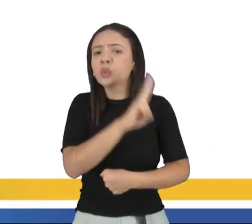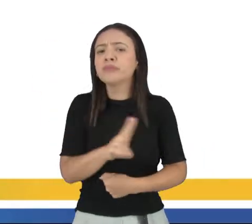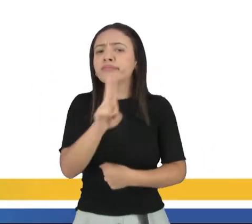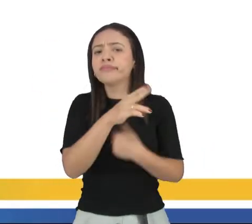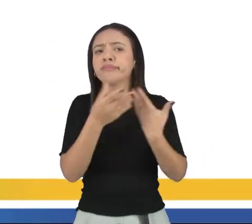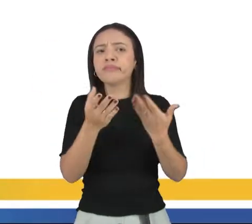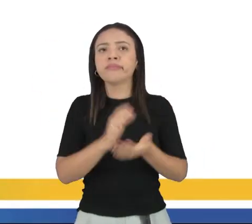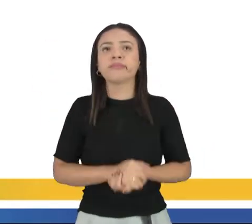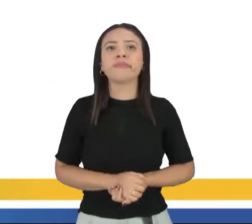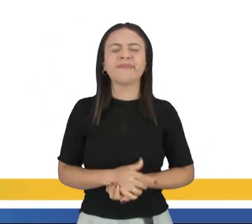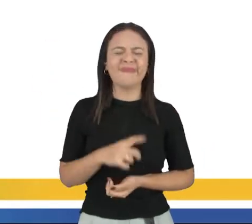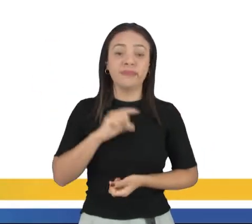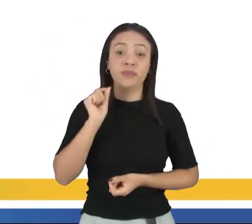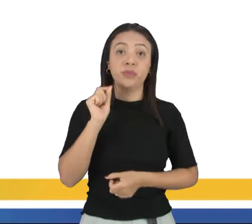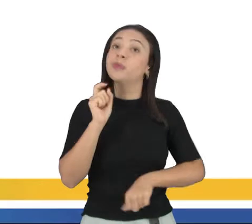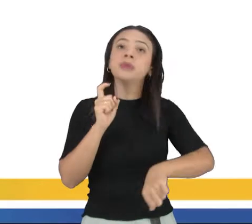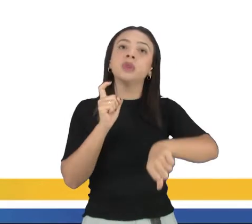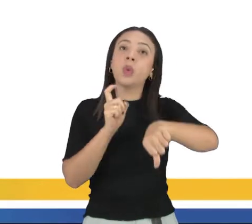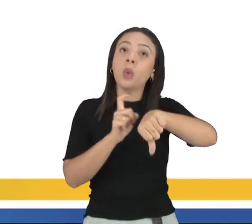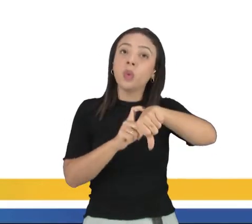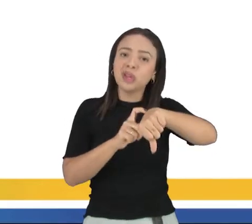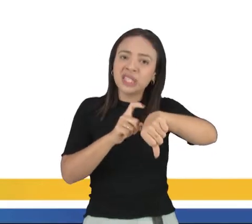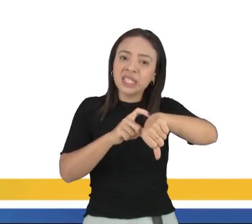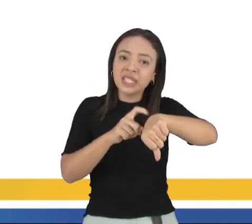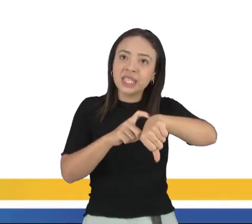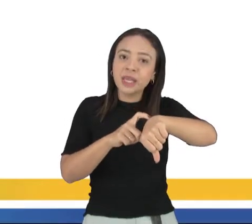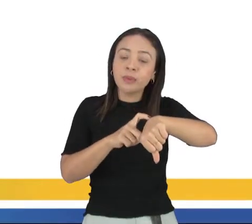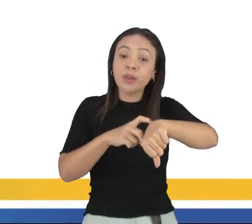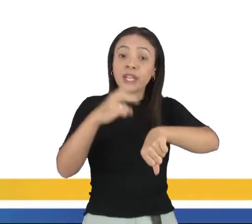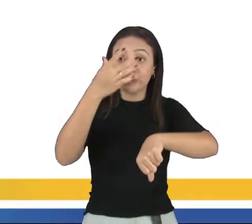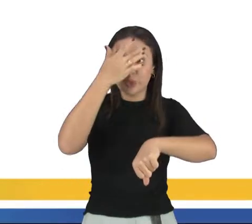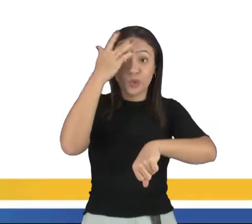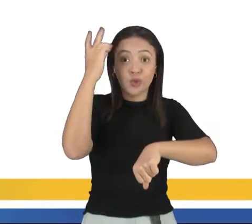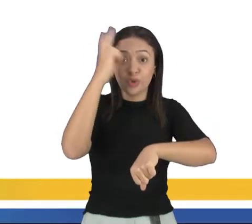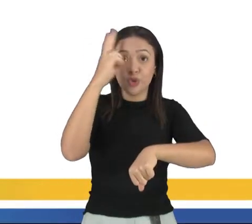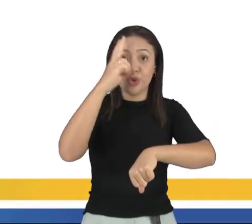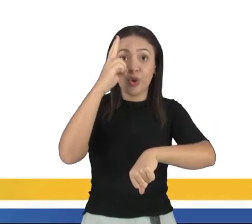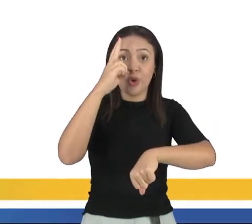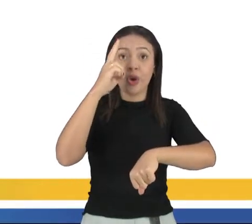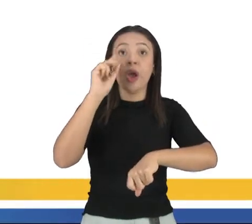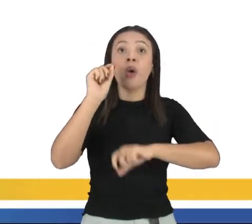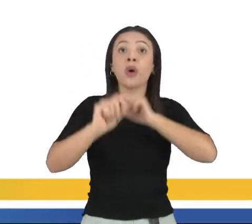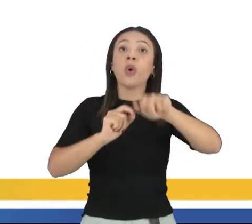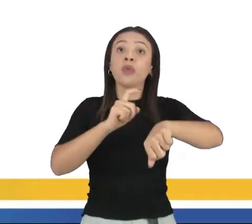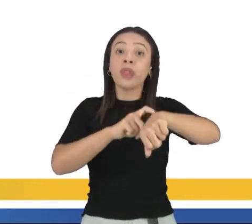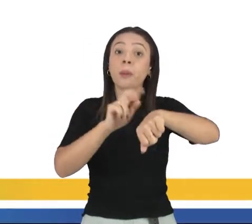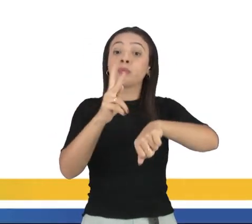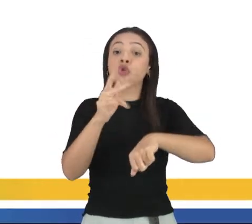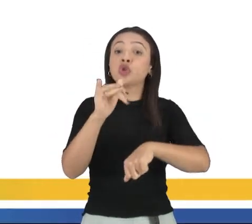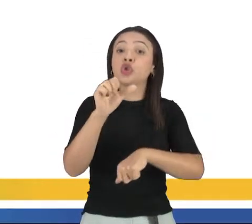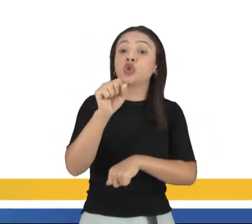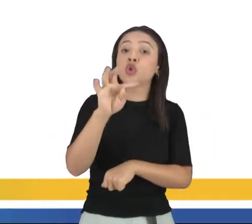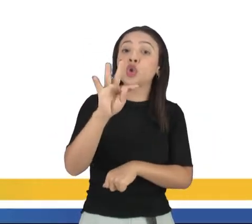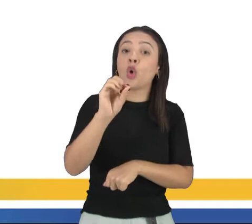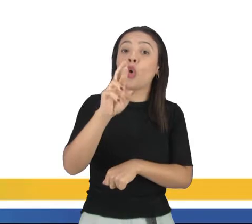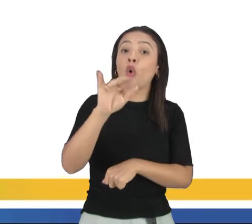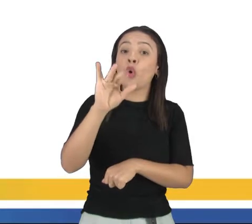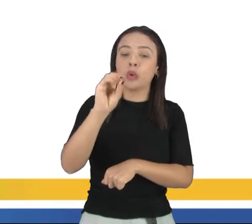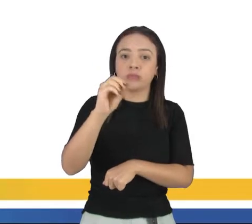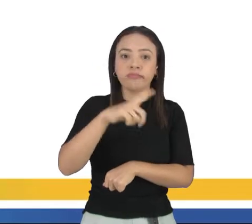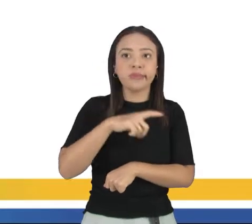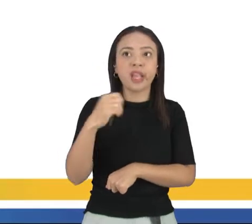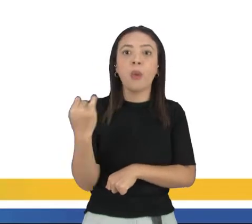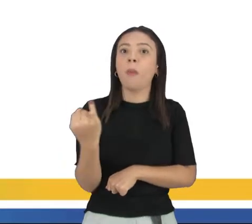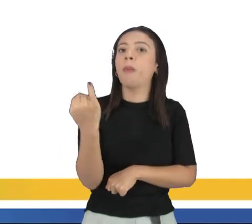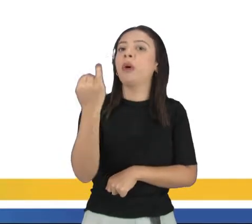utiliza né Nós temos aí o tempo empregado pelos historiadores é o chamado o tempo histórico que possui uma